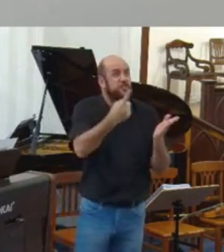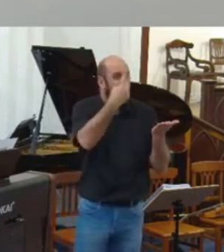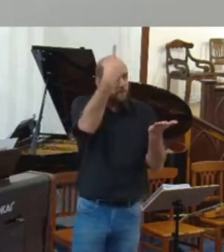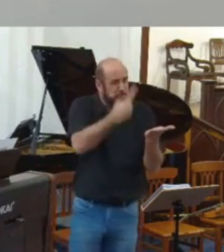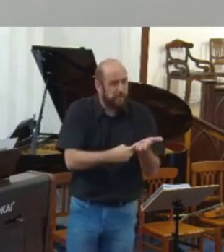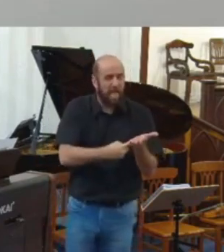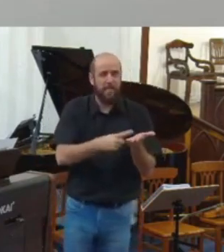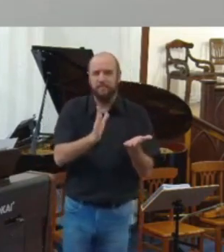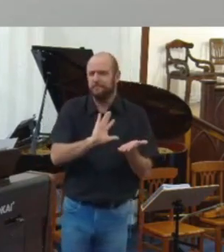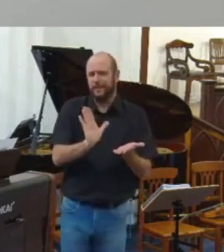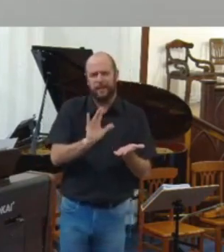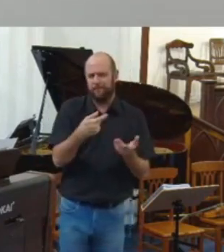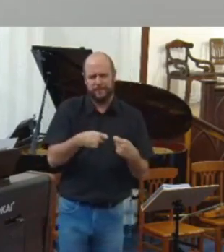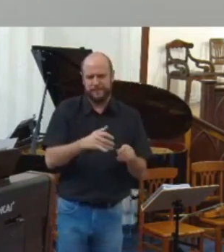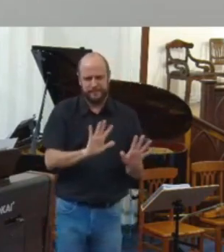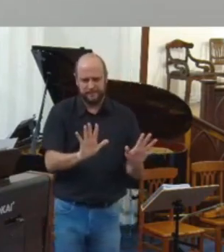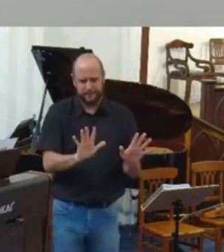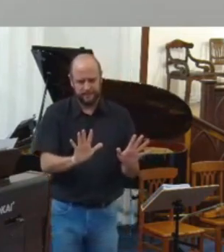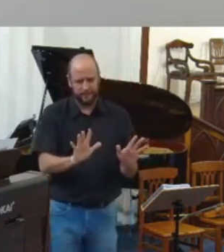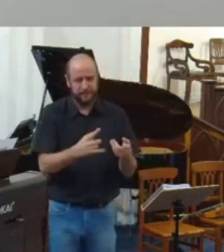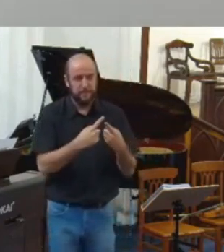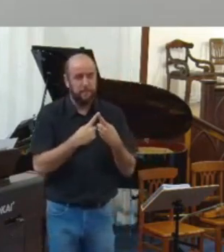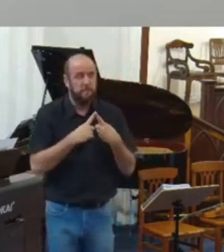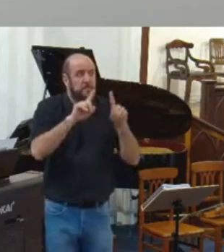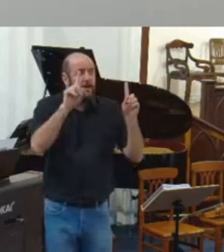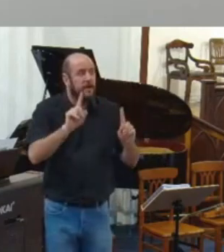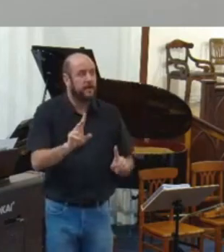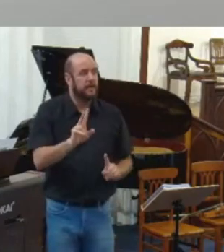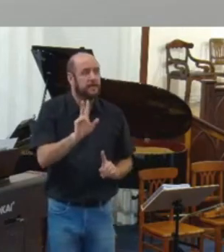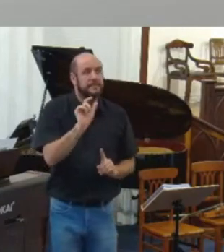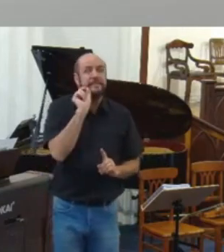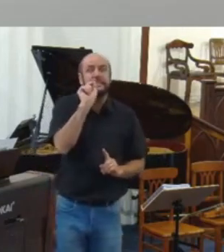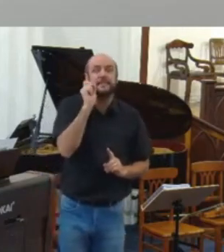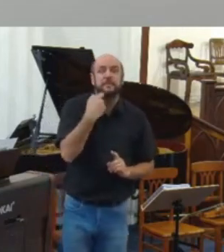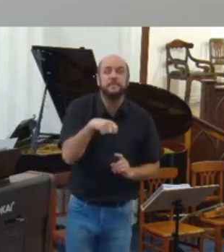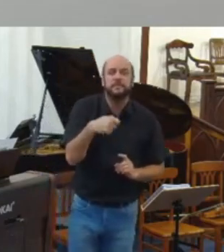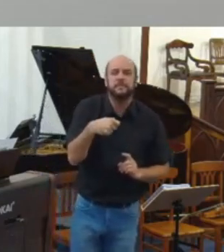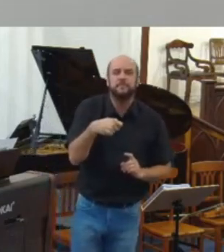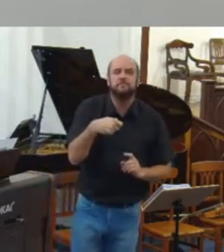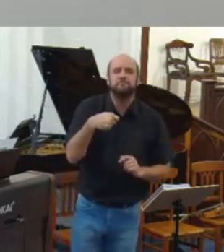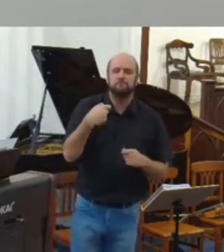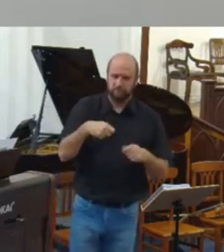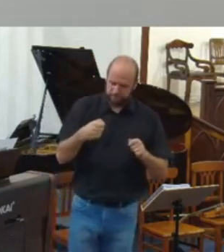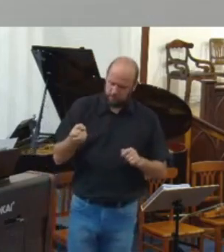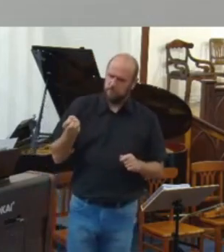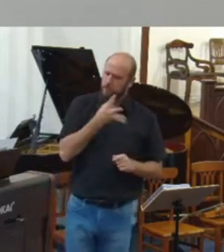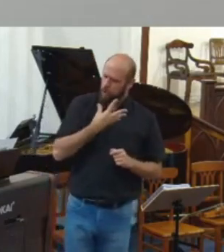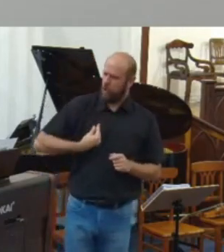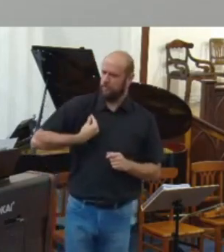caso, não é a necessidade. O que é a necessidade? Você ter vida nova.